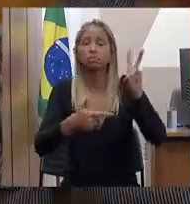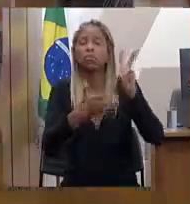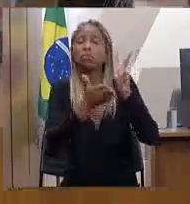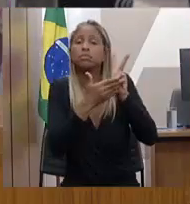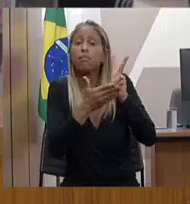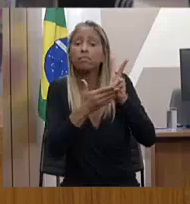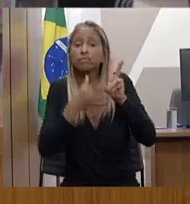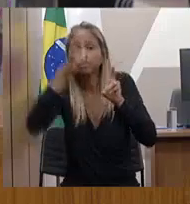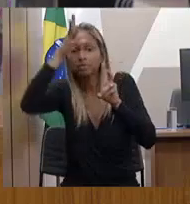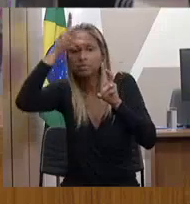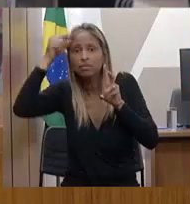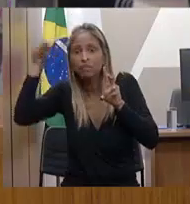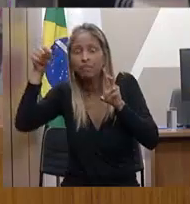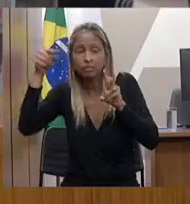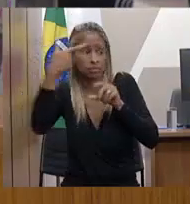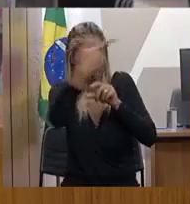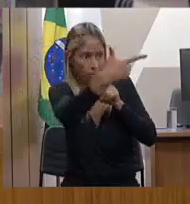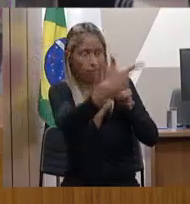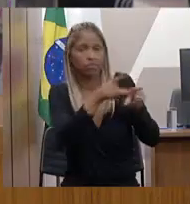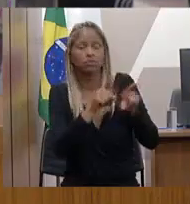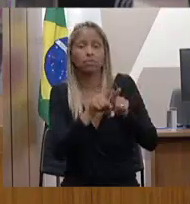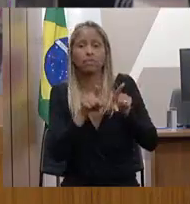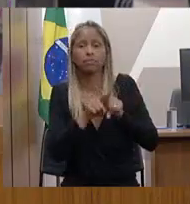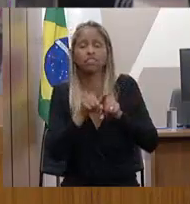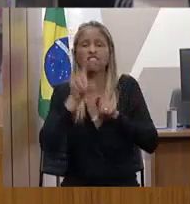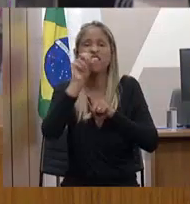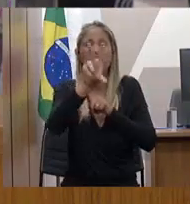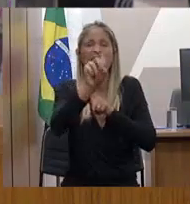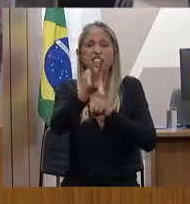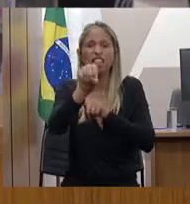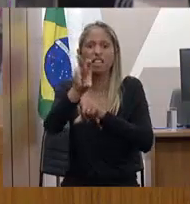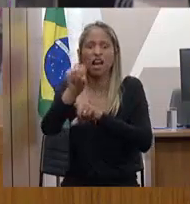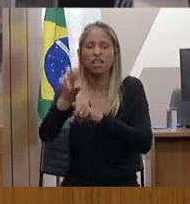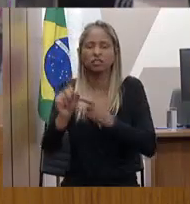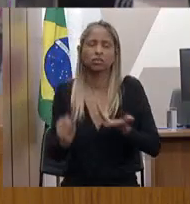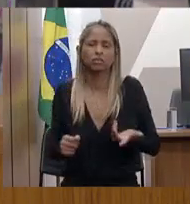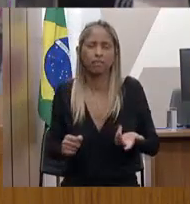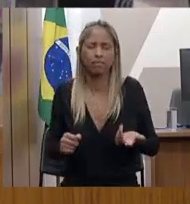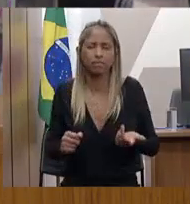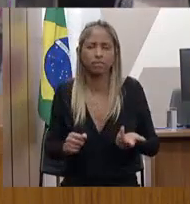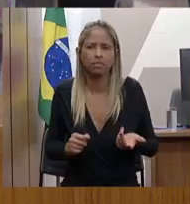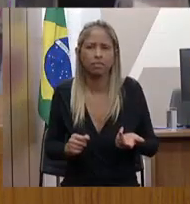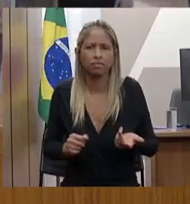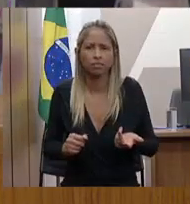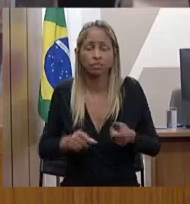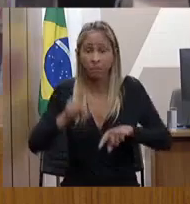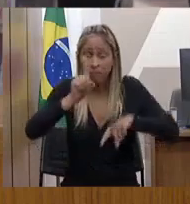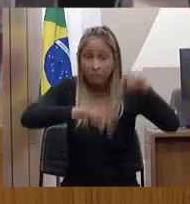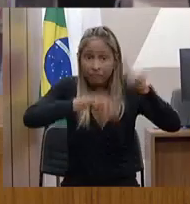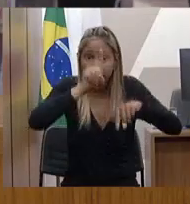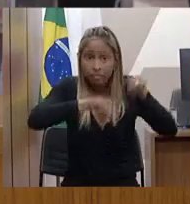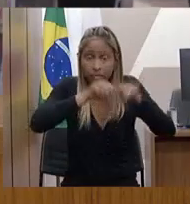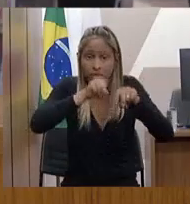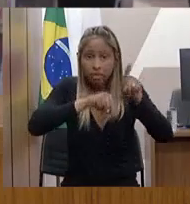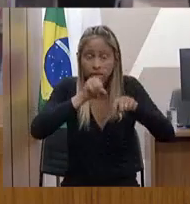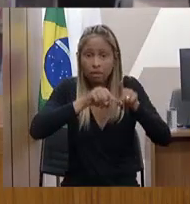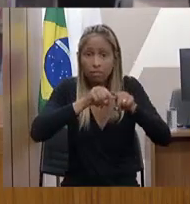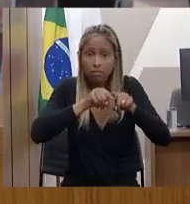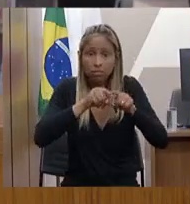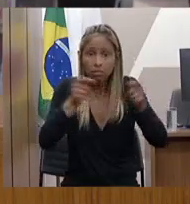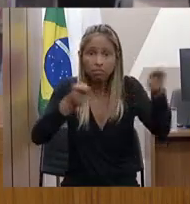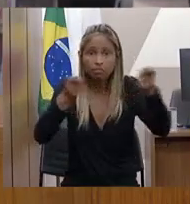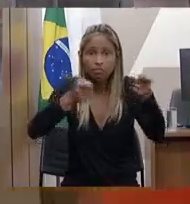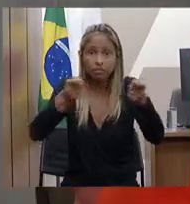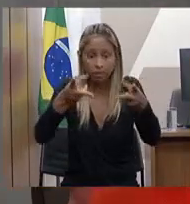na Amazônia mas não só na Amazônia sendo envenenados materiais por pela questão da